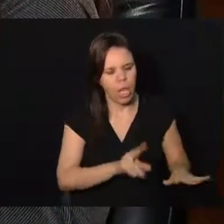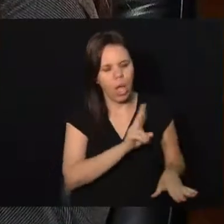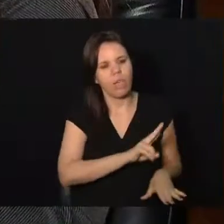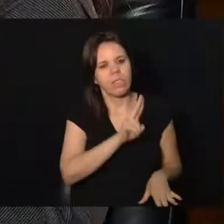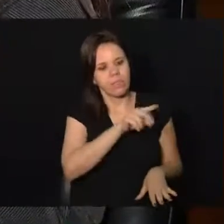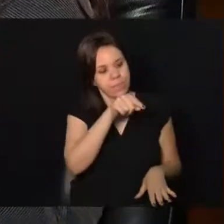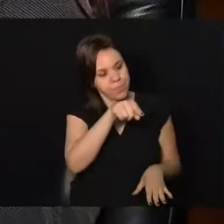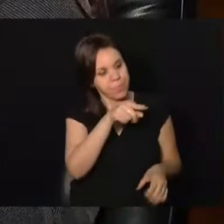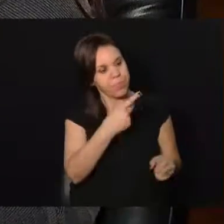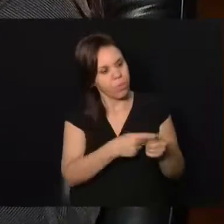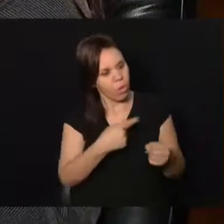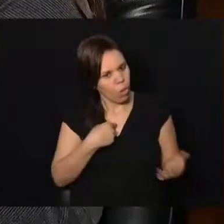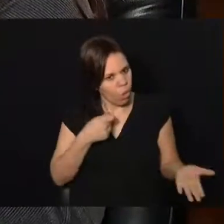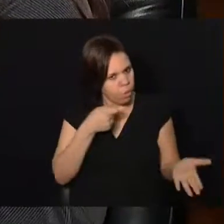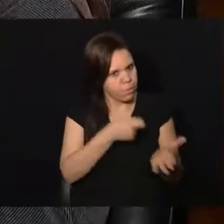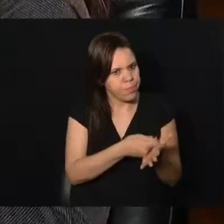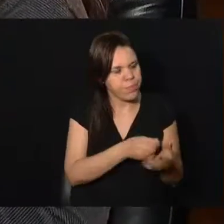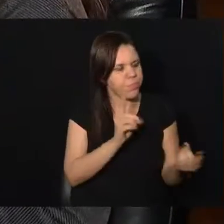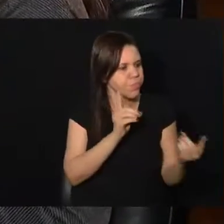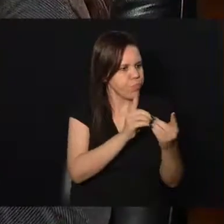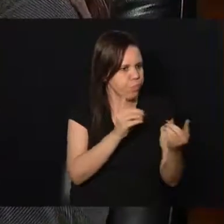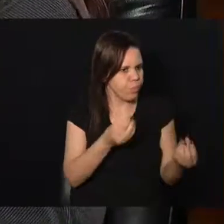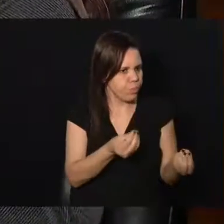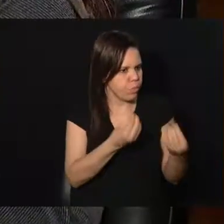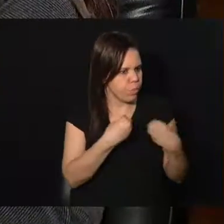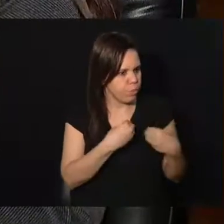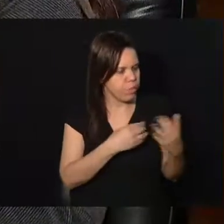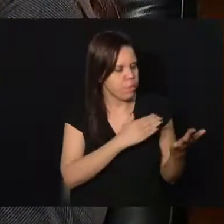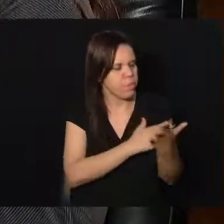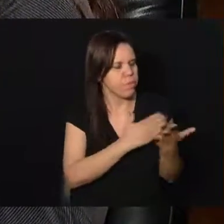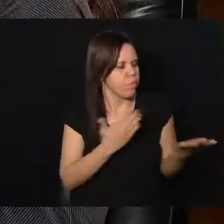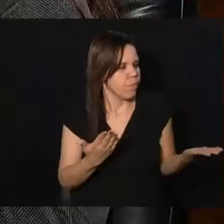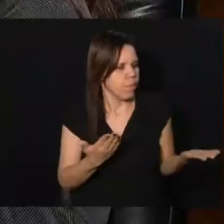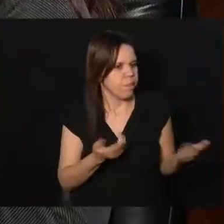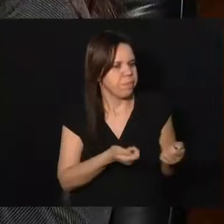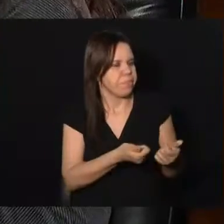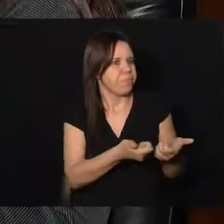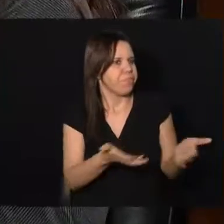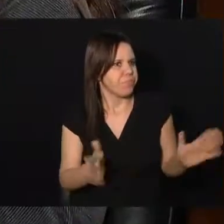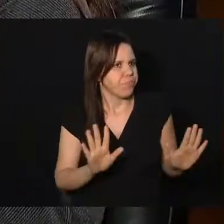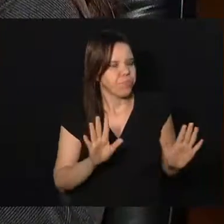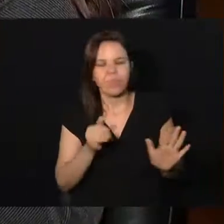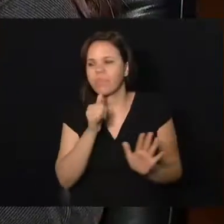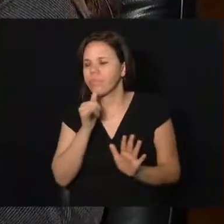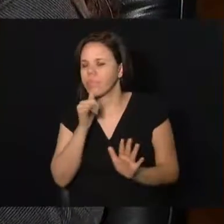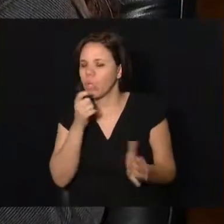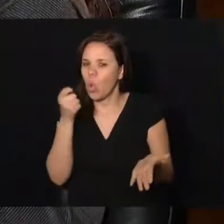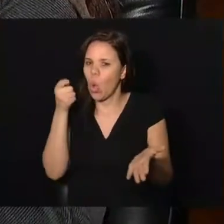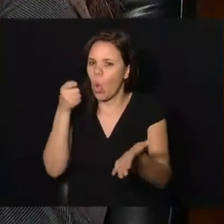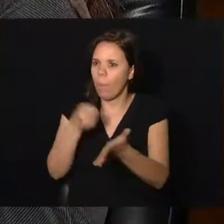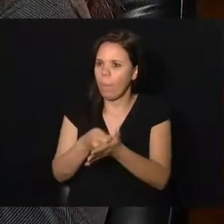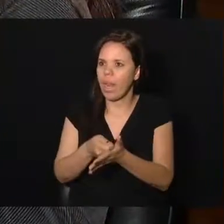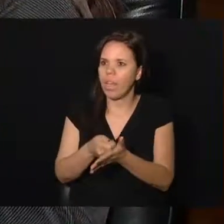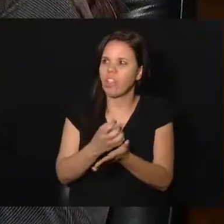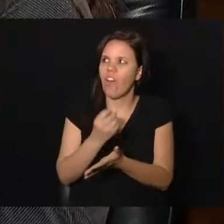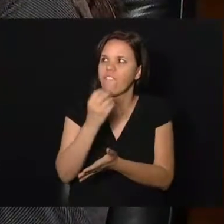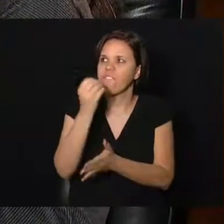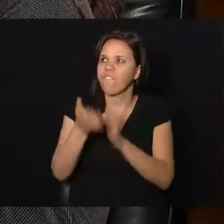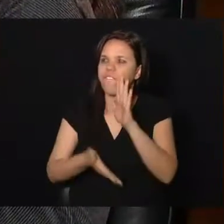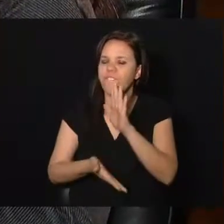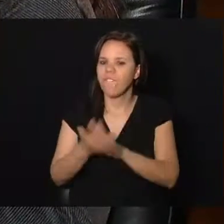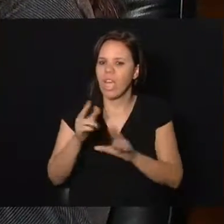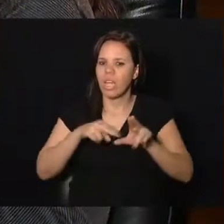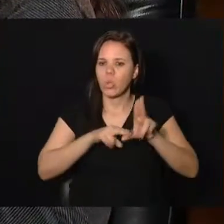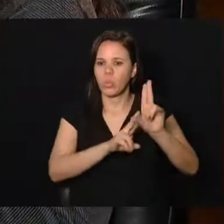esse produto ou que esse serviço me traz. Então, por exemplo, se eu estou comprando uma viagem de lua de mel, eu não estou